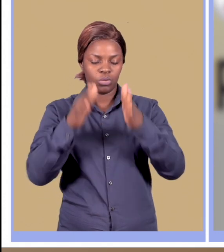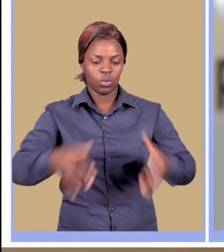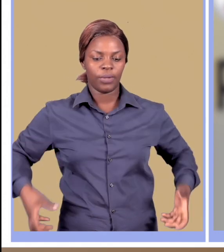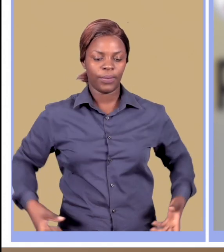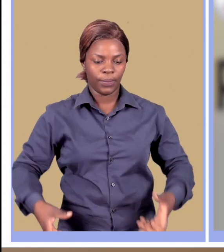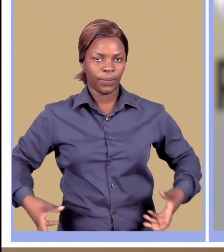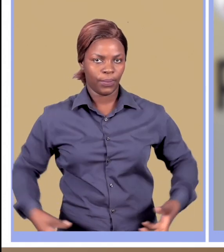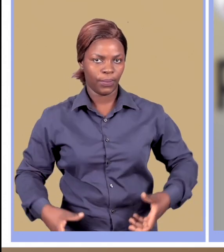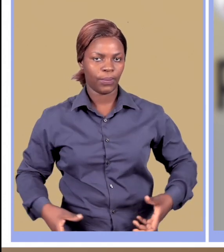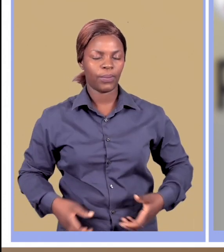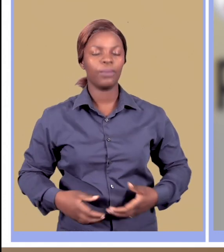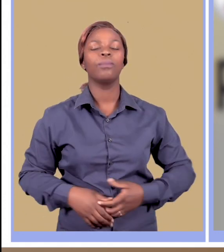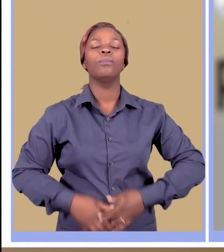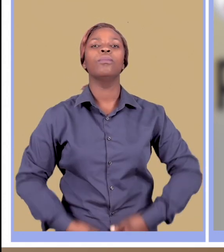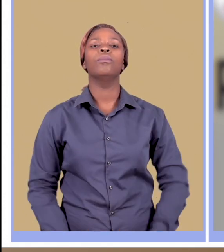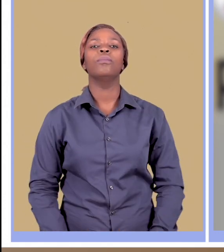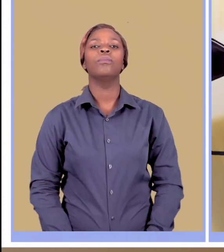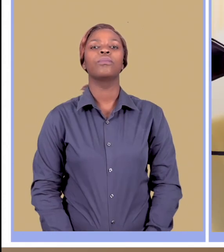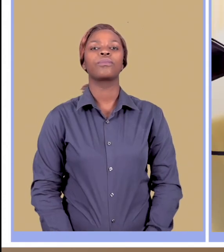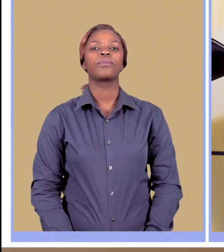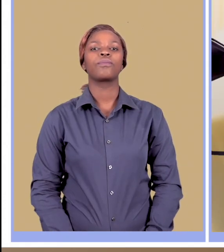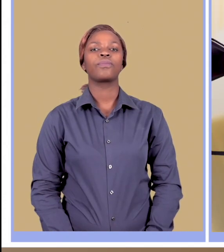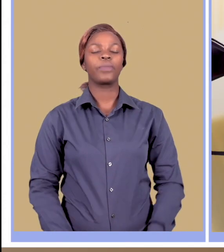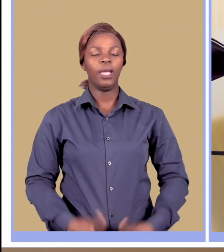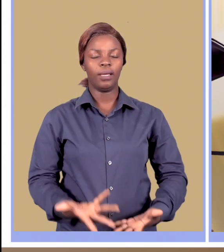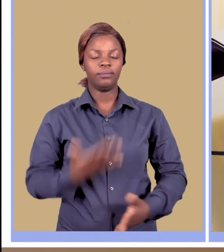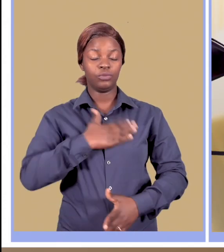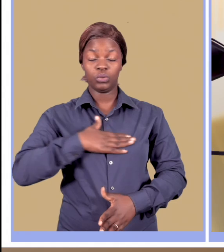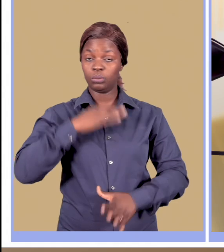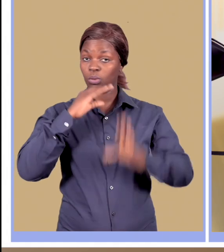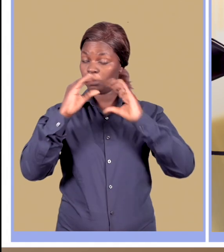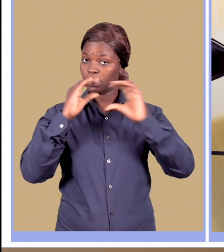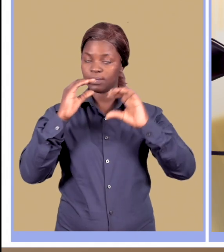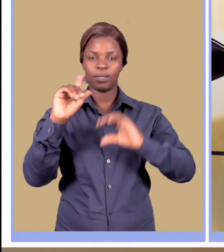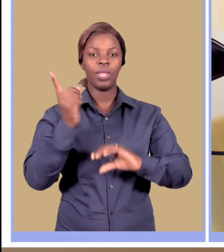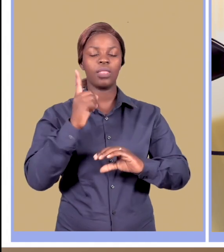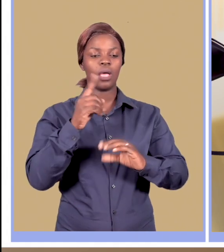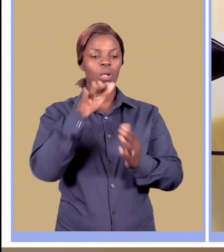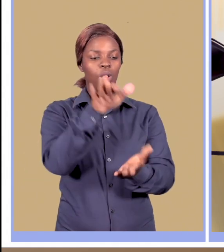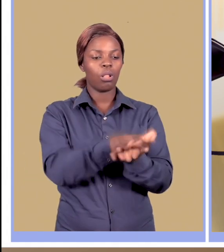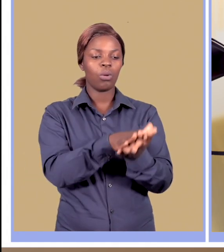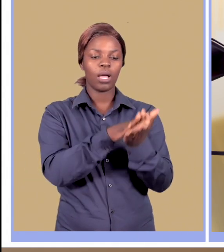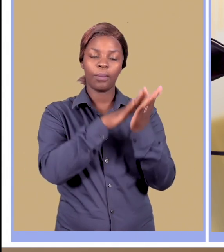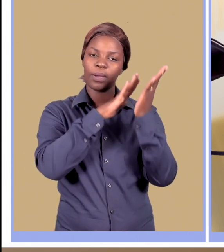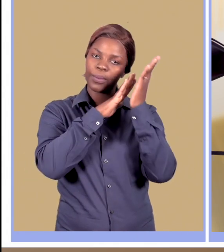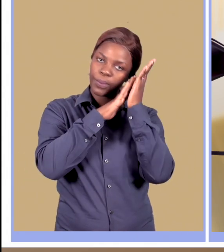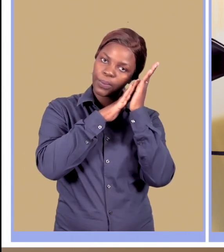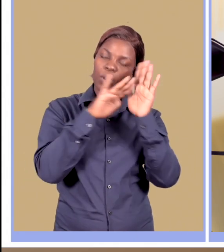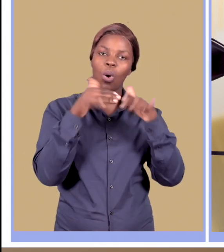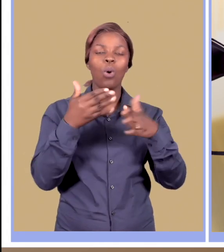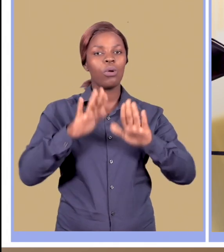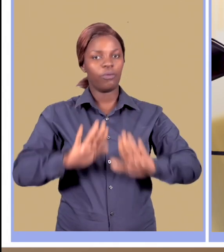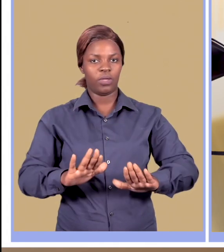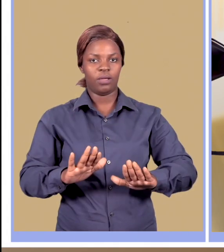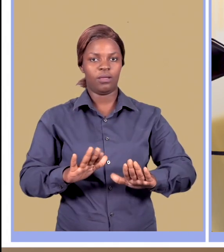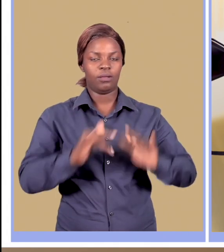pessoas com deficiência físico-motora no específico? A questão da acomodação é realmente outro grande